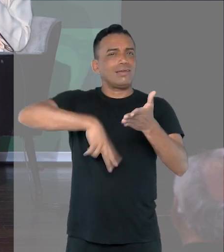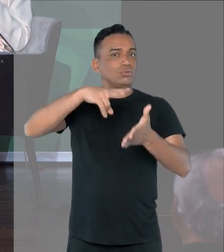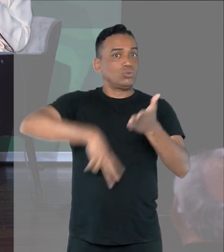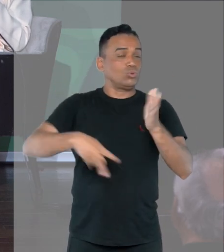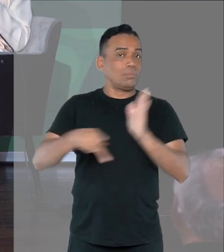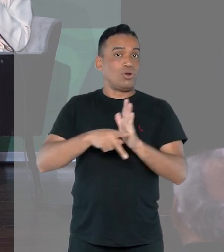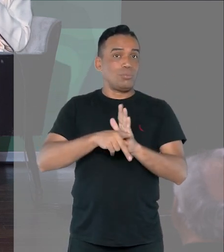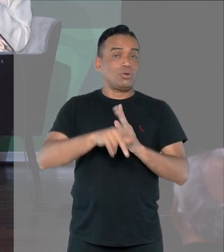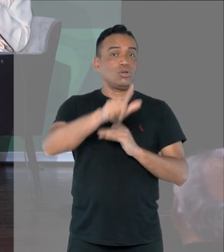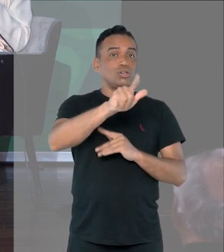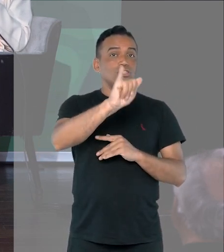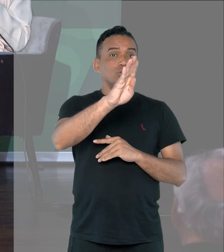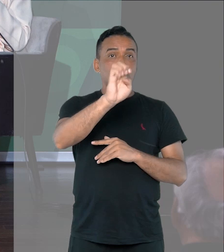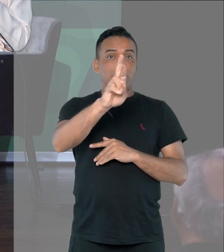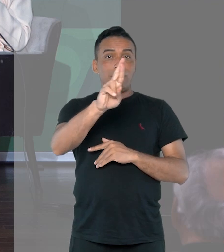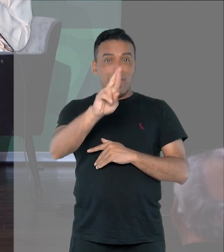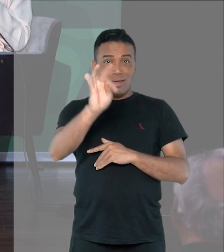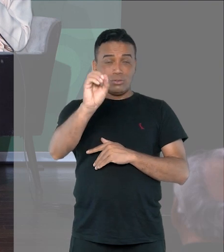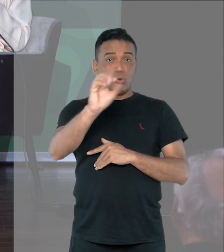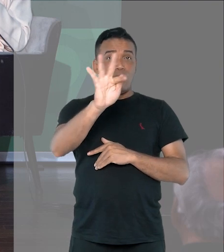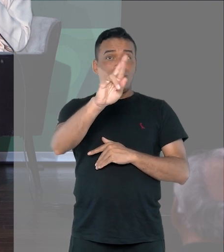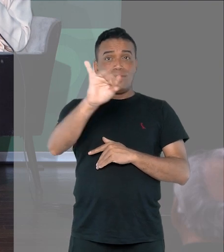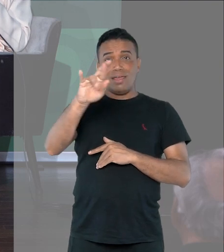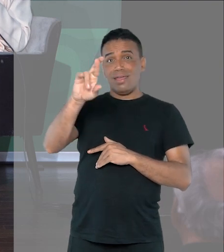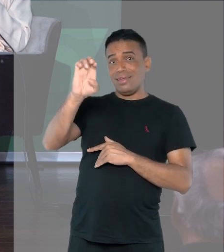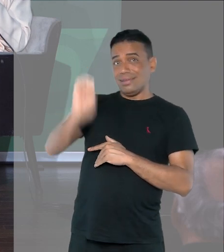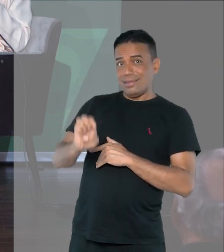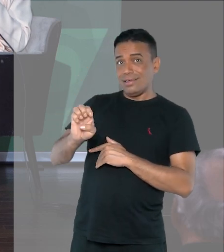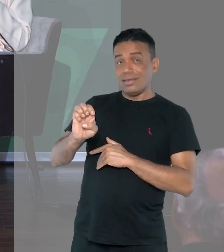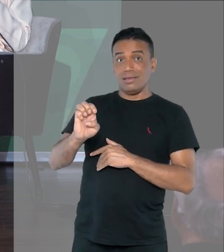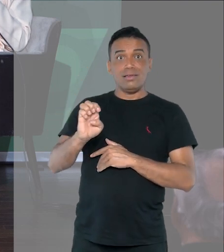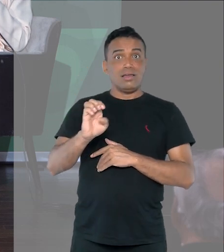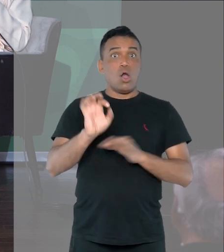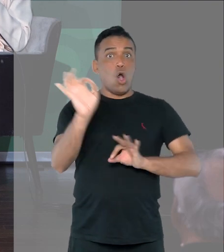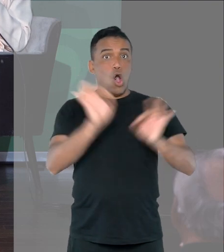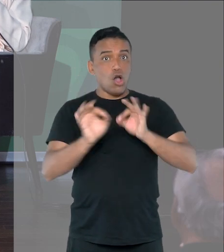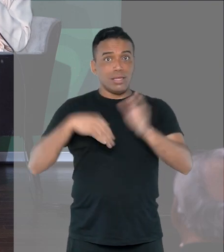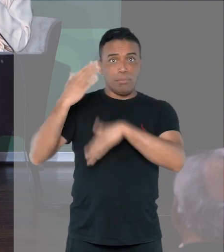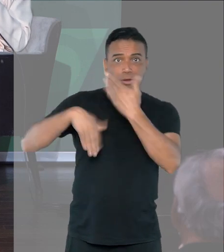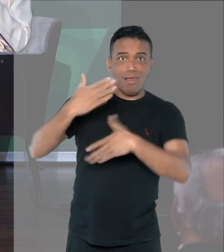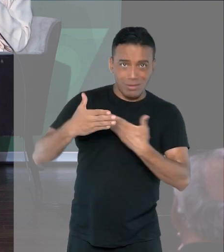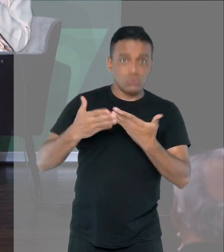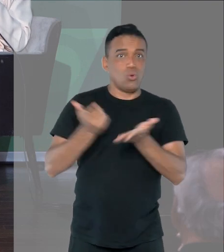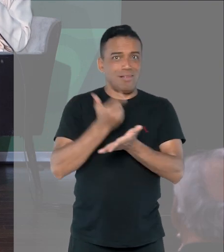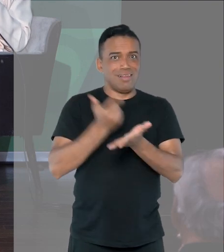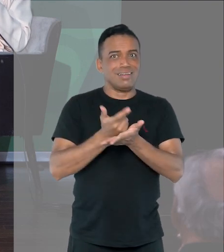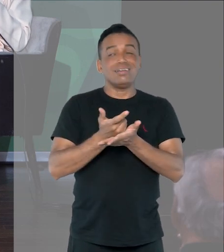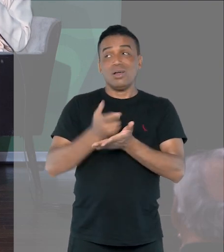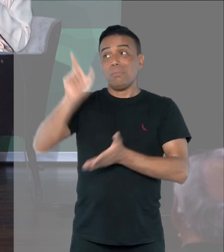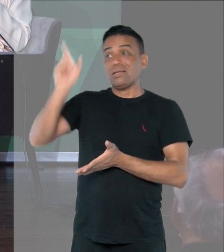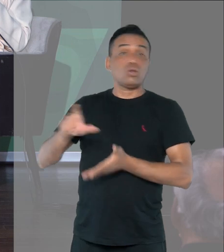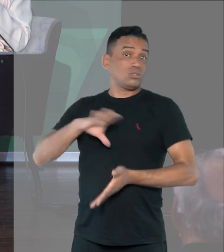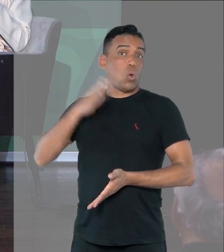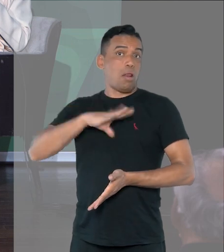do Gilberto Freire, Ordem e Progresso, em que ele entrevista essas pessoas, né, que têm a coragem de dizer